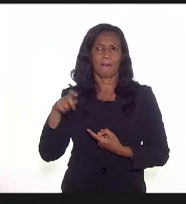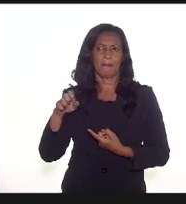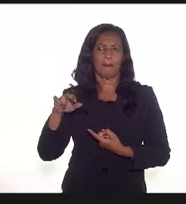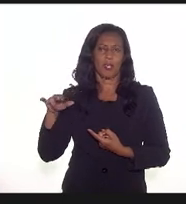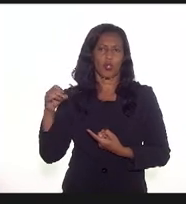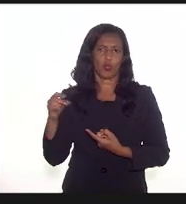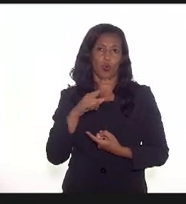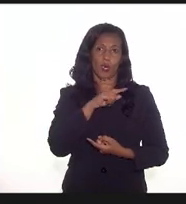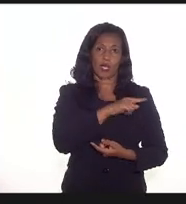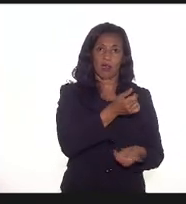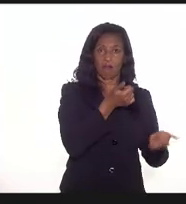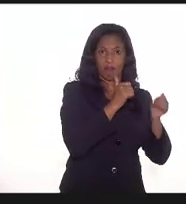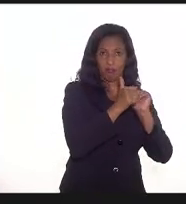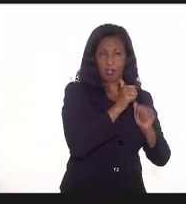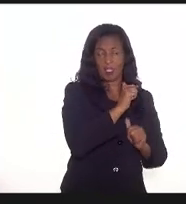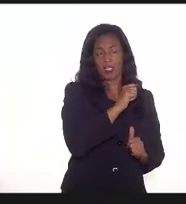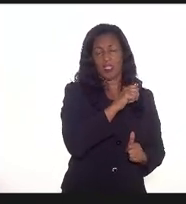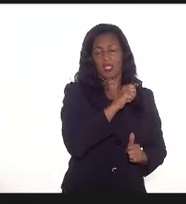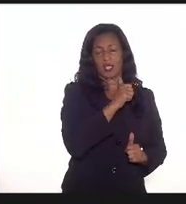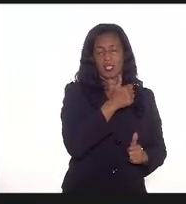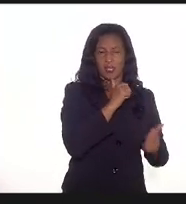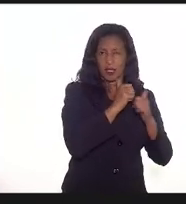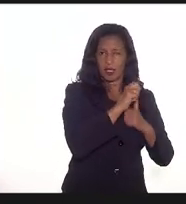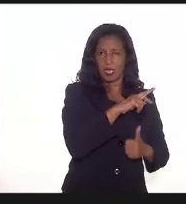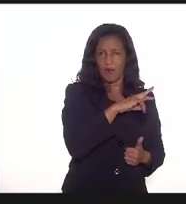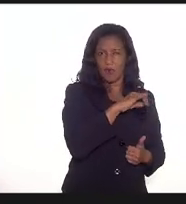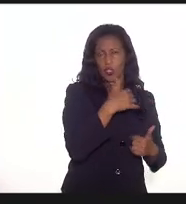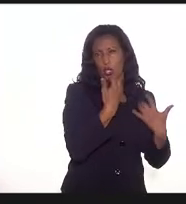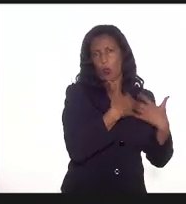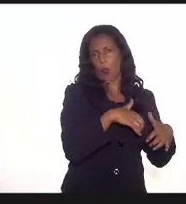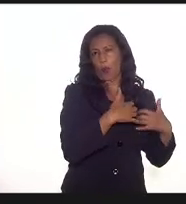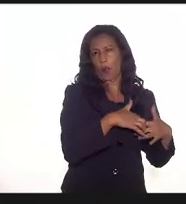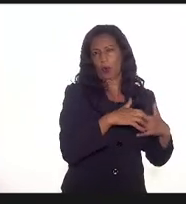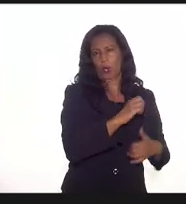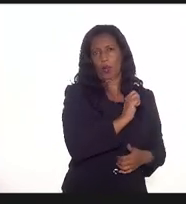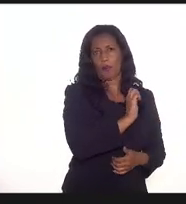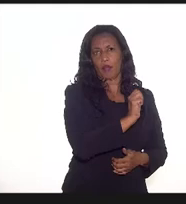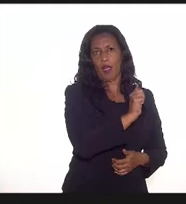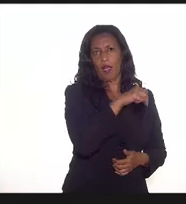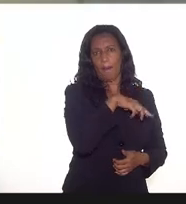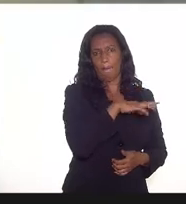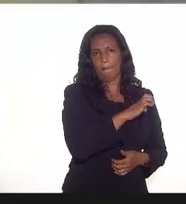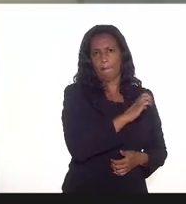setor cervejeiro com Ambev, Imperial e Petrópolis.